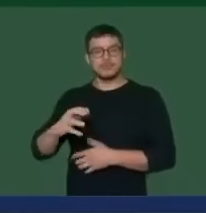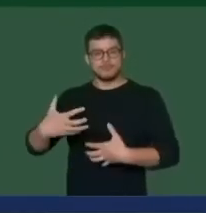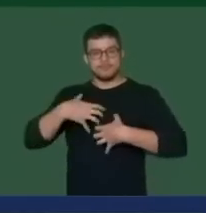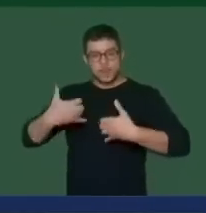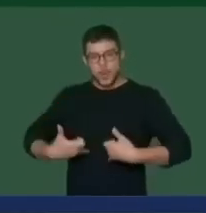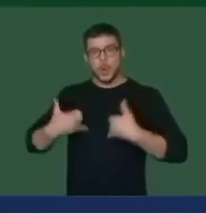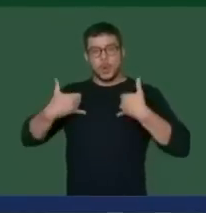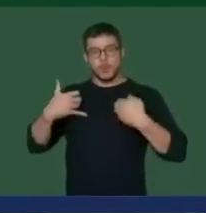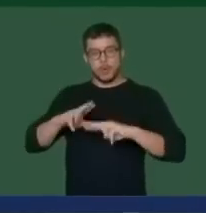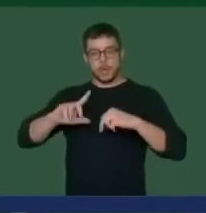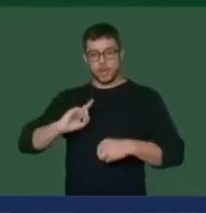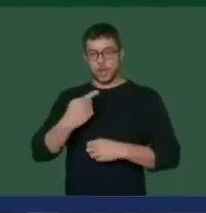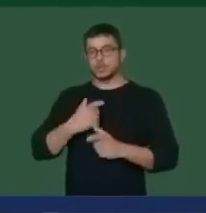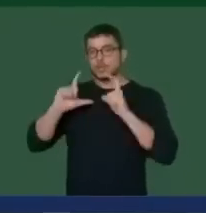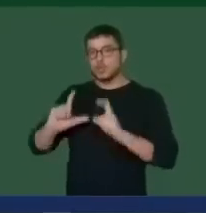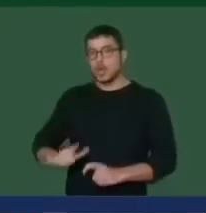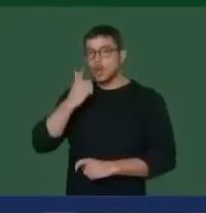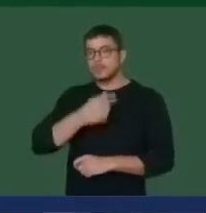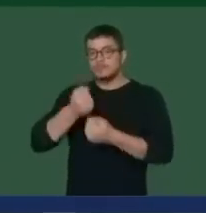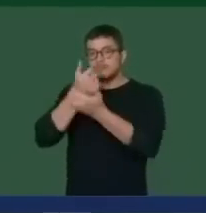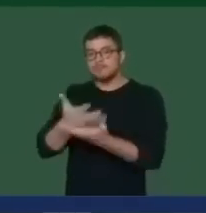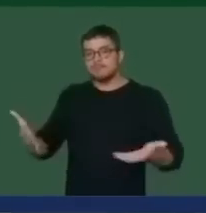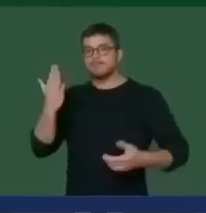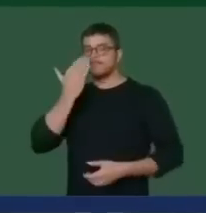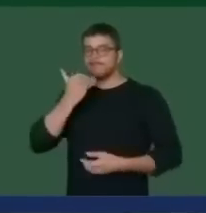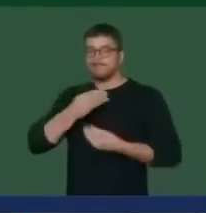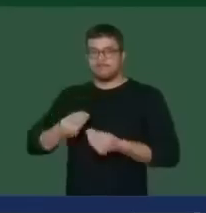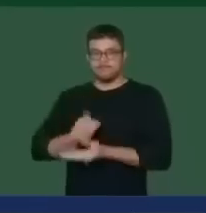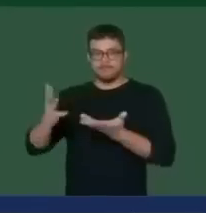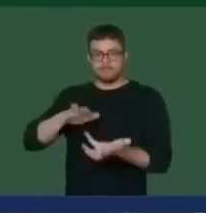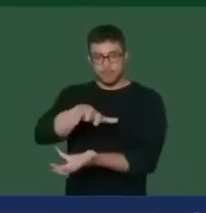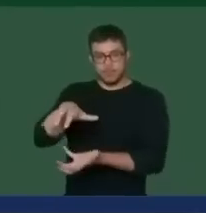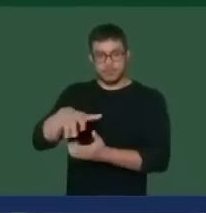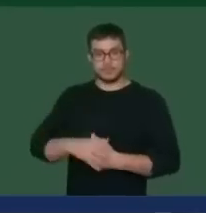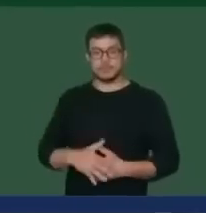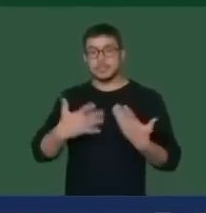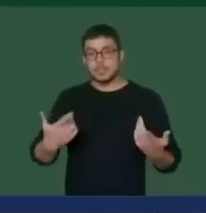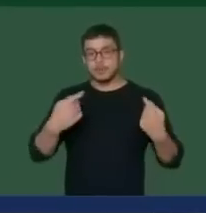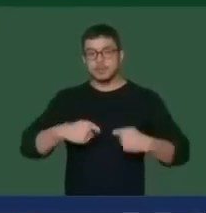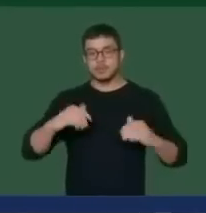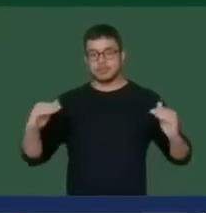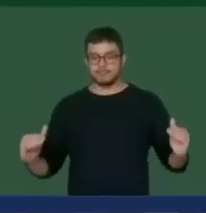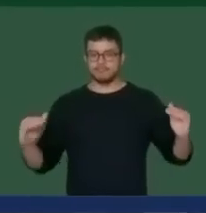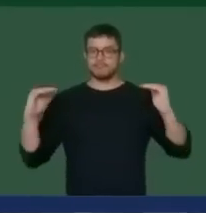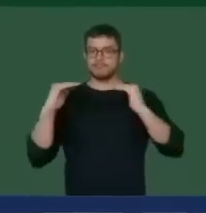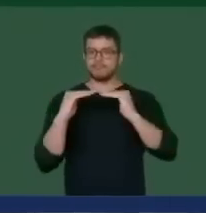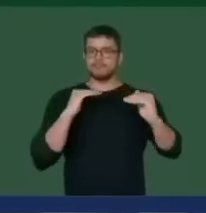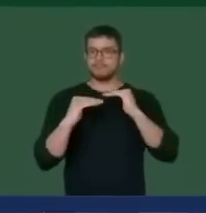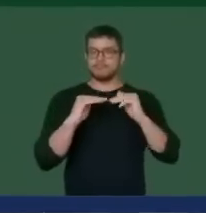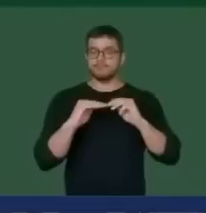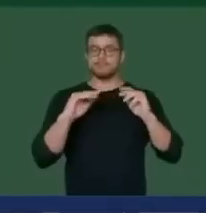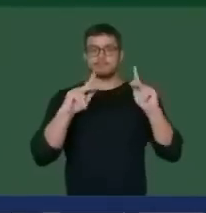mundo. Estabelecer a convivência pacífica, justa, preservacionista e